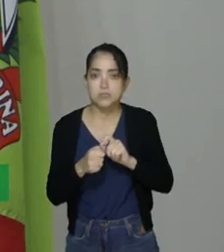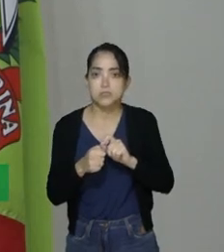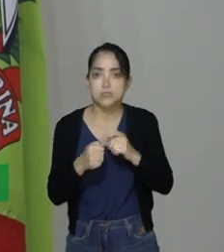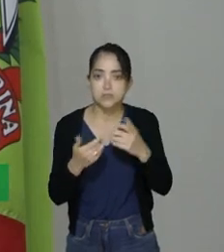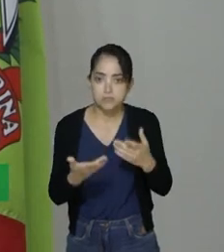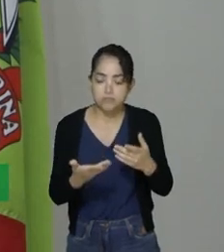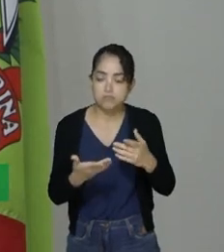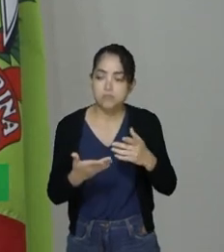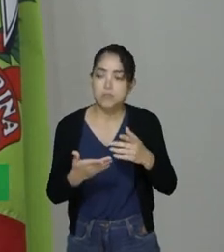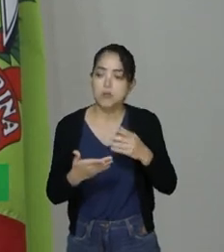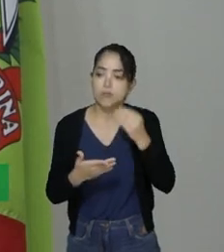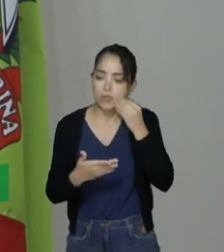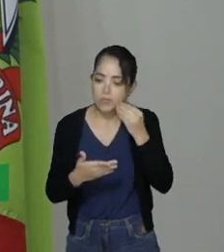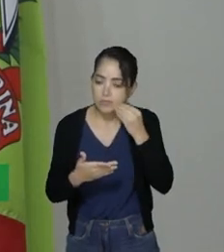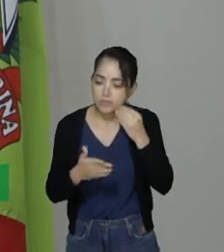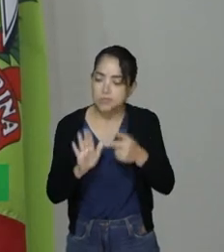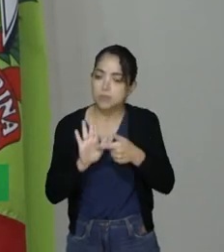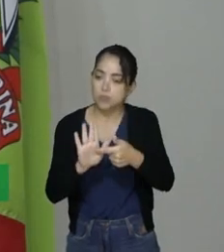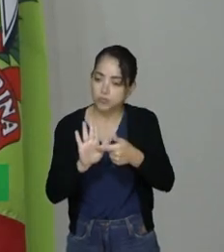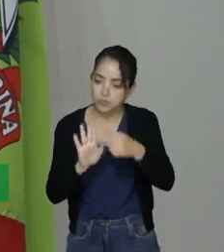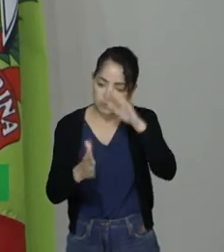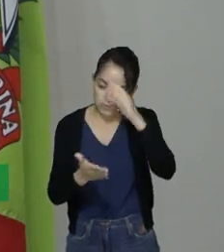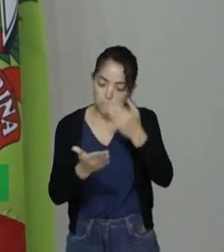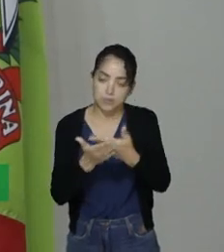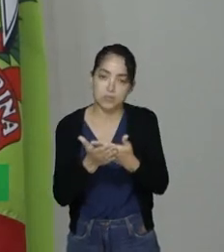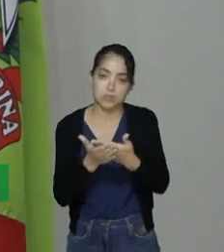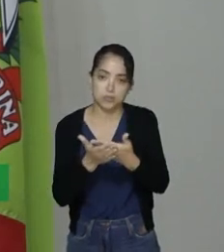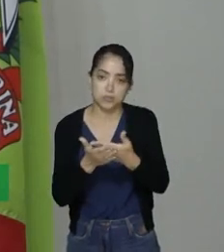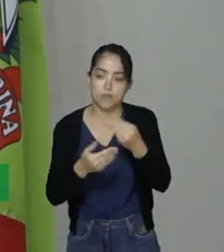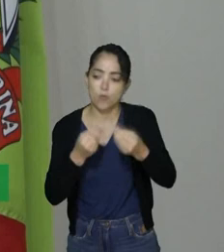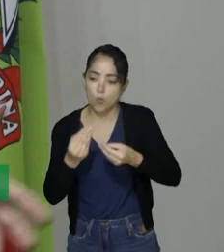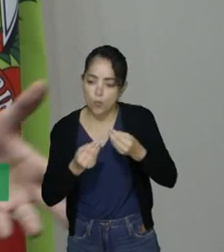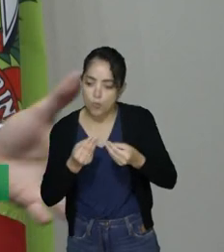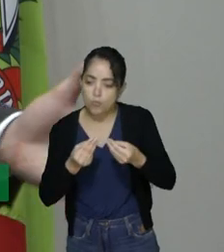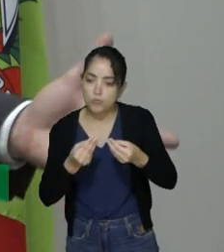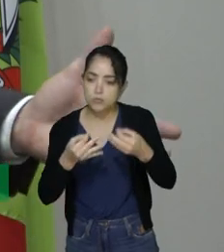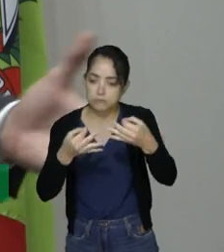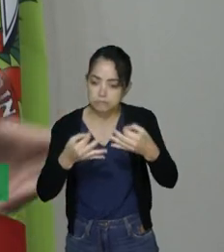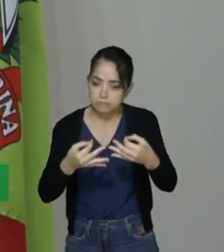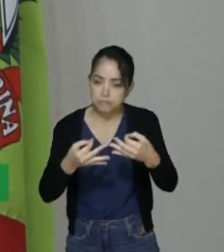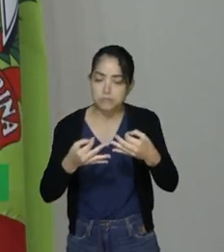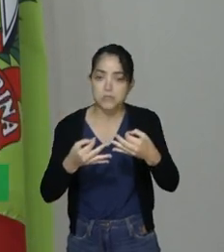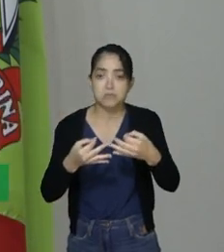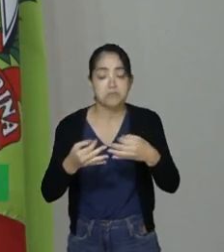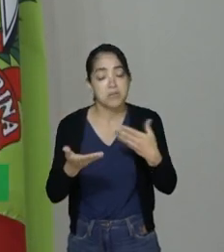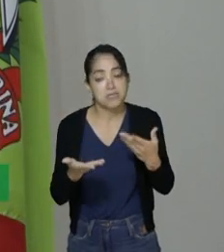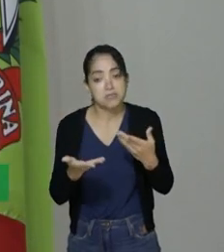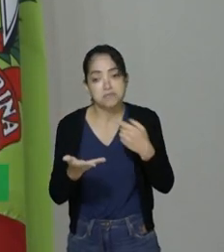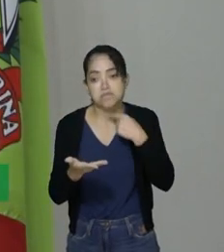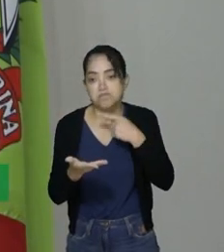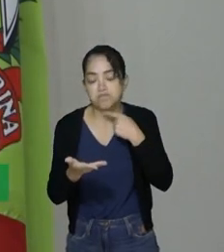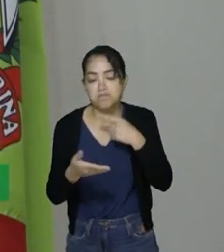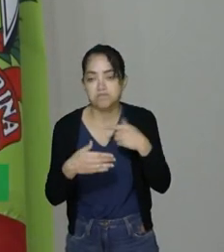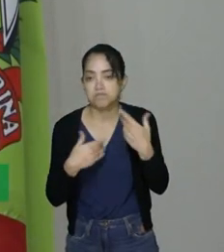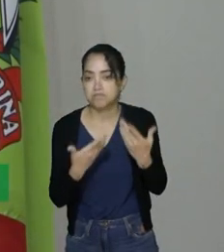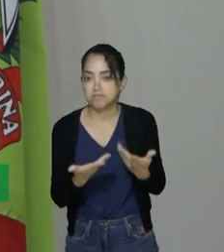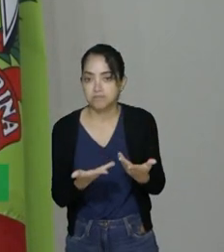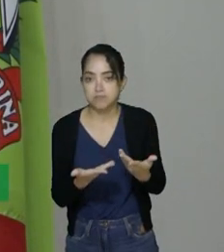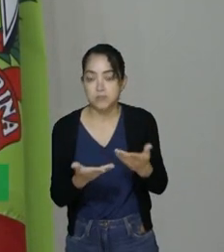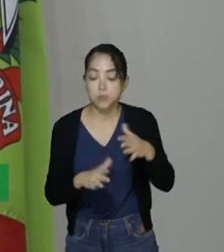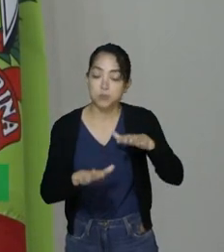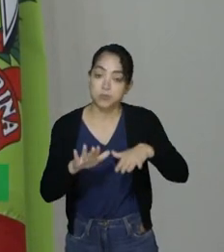lá e tentei mostrar o que eu acreditava, como deveria ser. E mesmo assim não aconteceu. Então